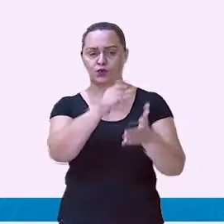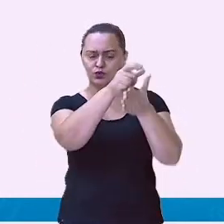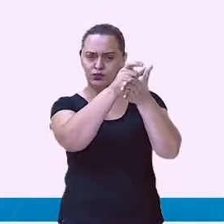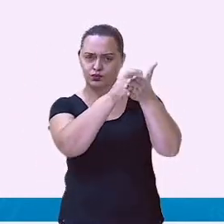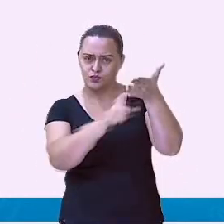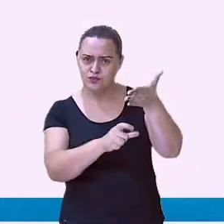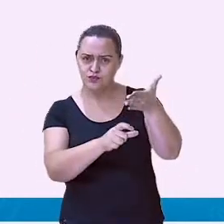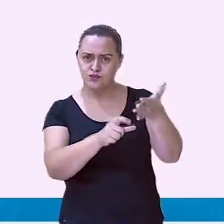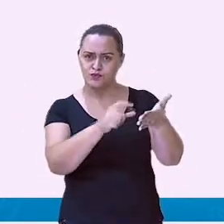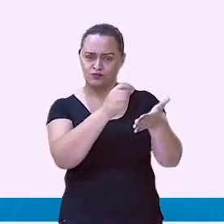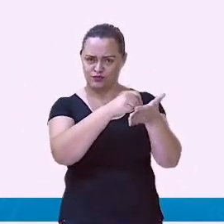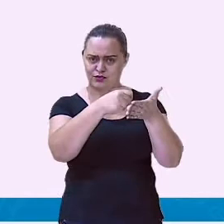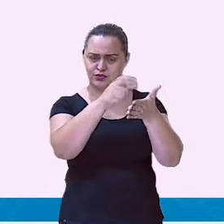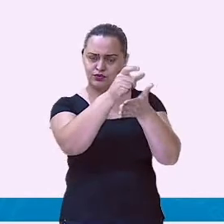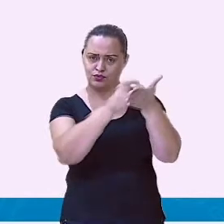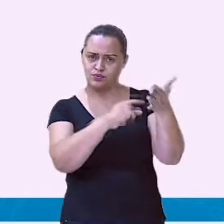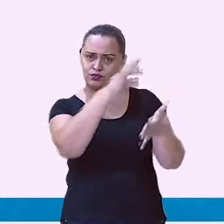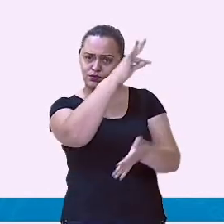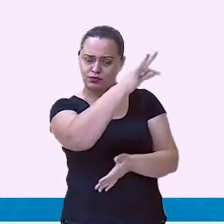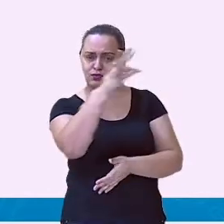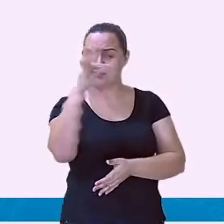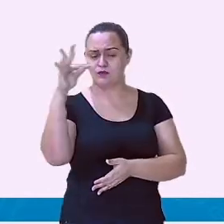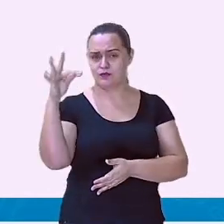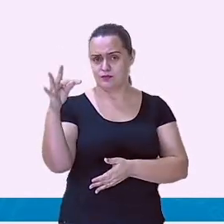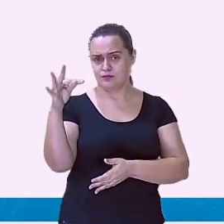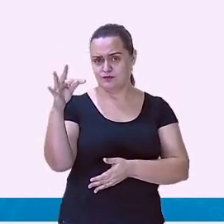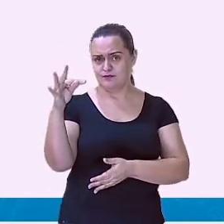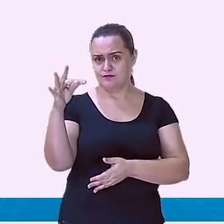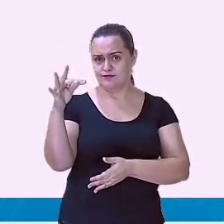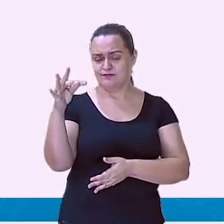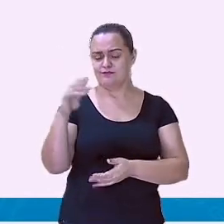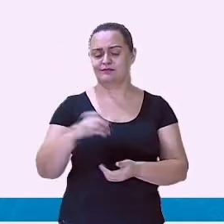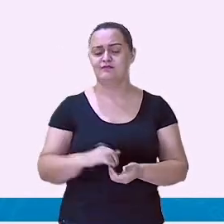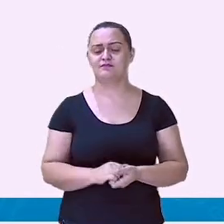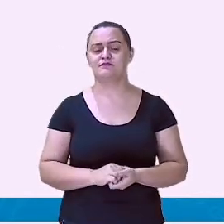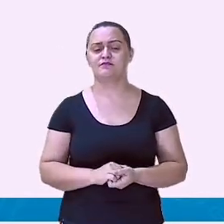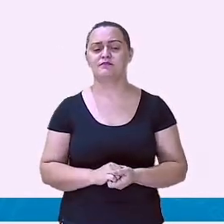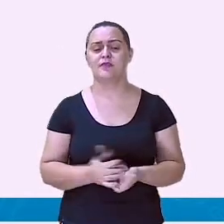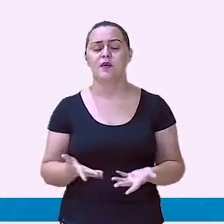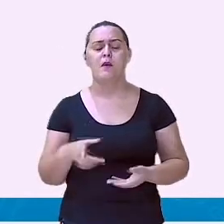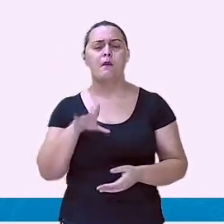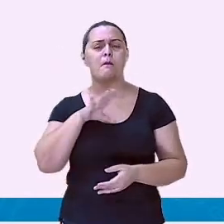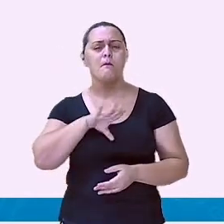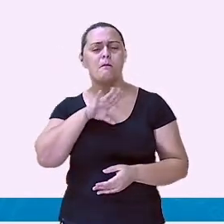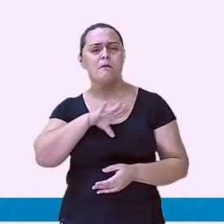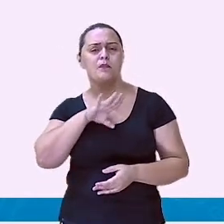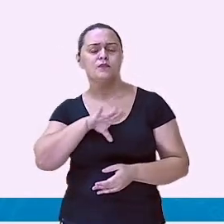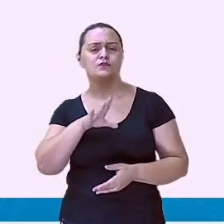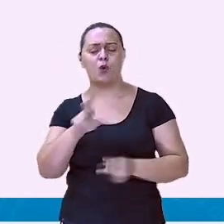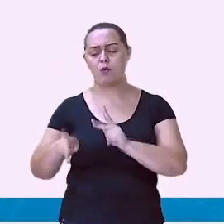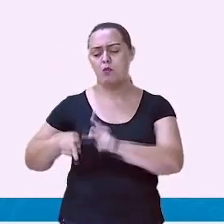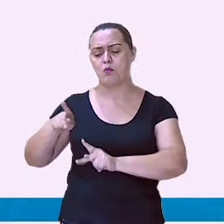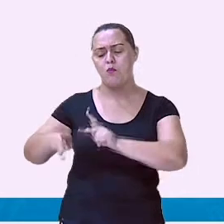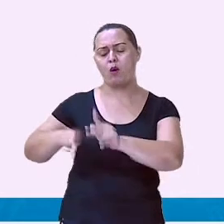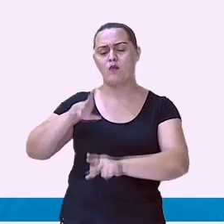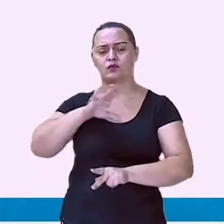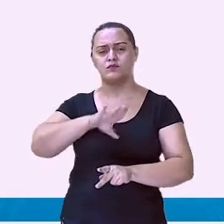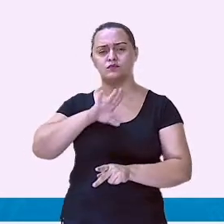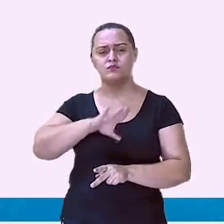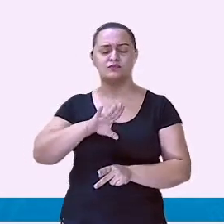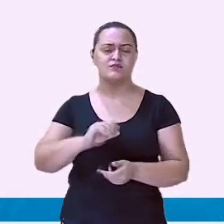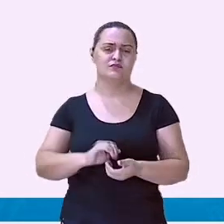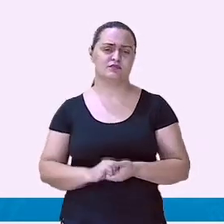levado mais para trás, mas os portugueses, nós vamos ver que na construção, na